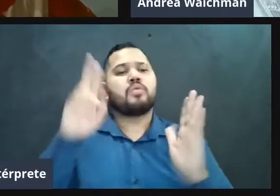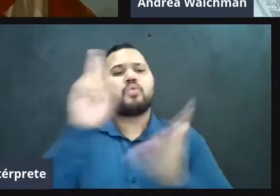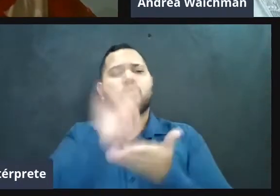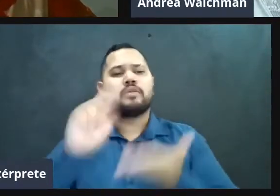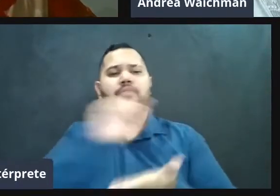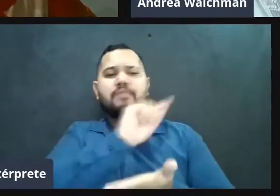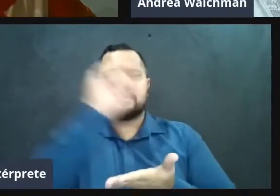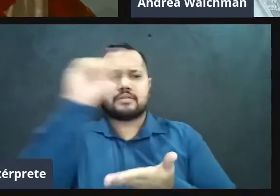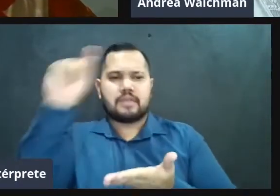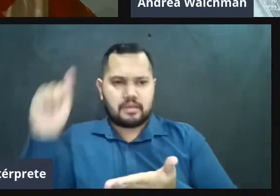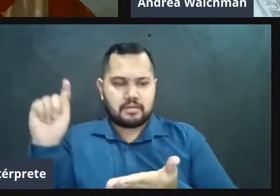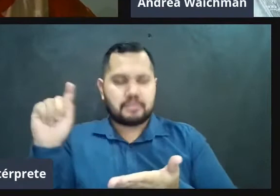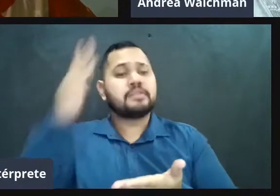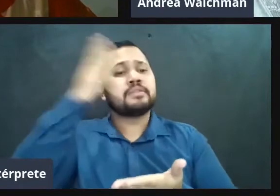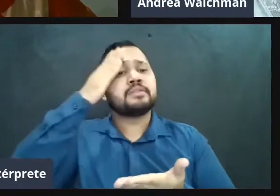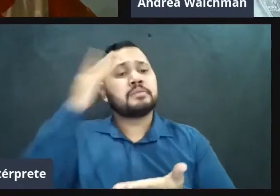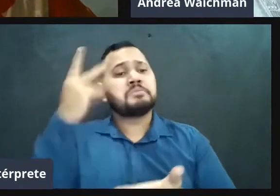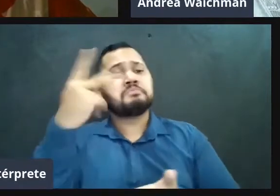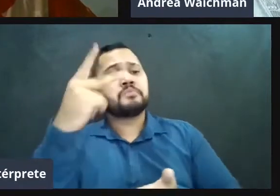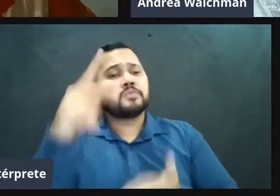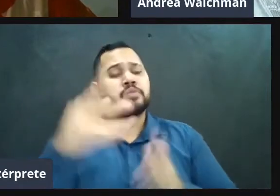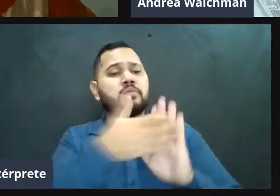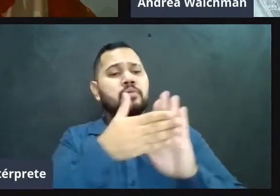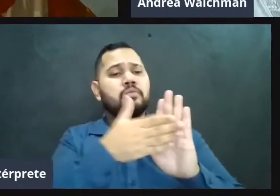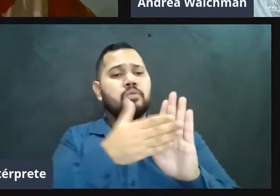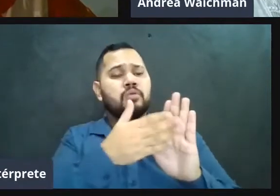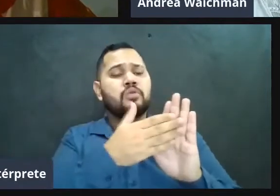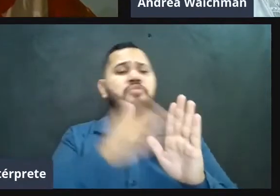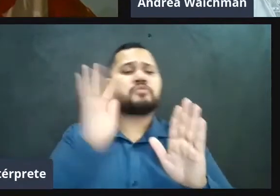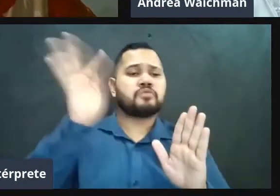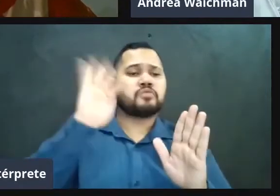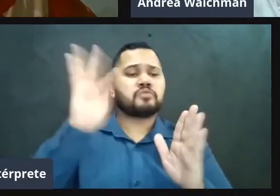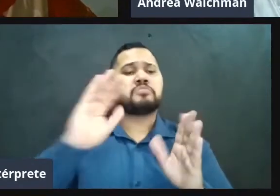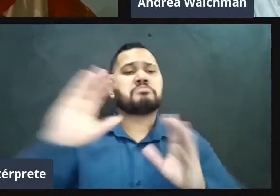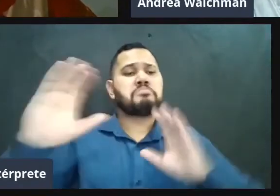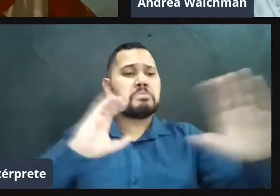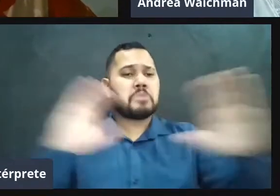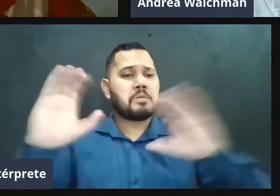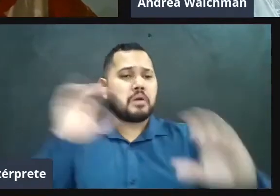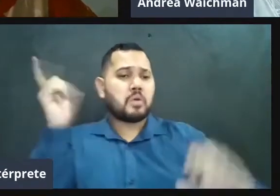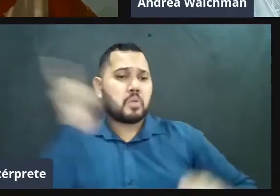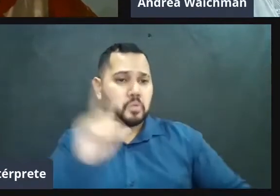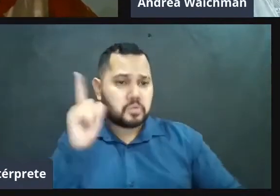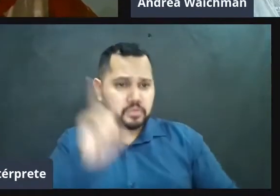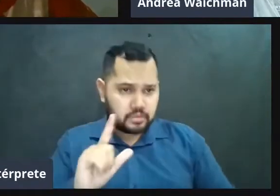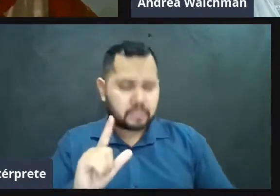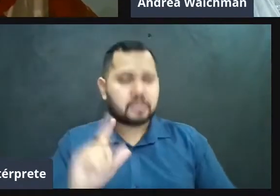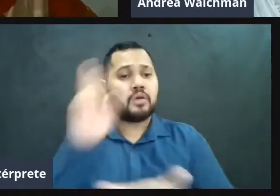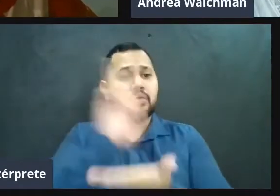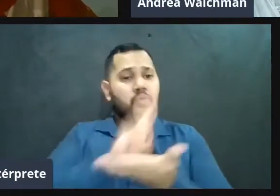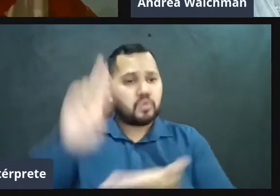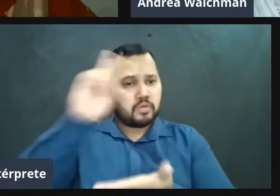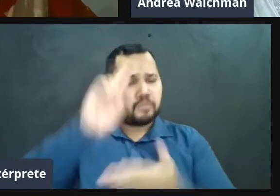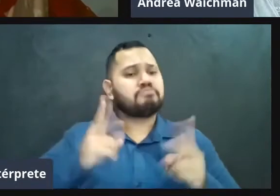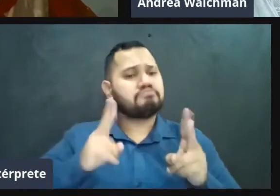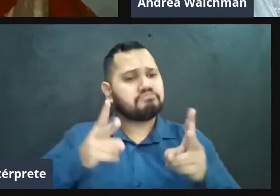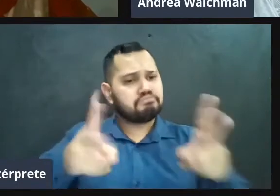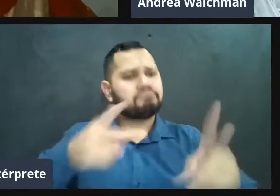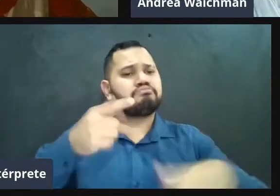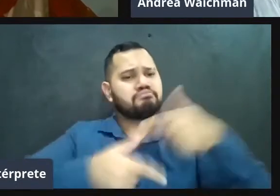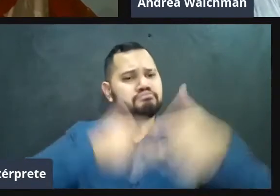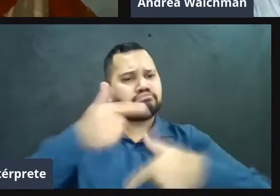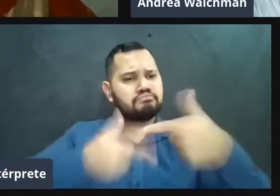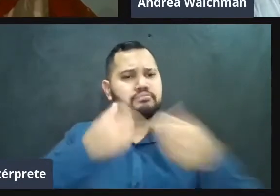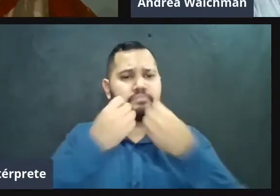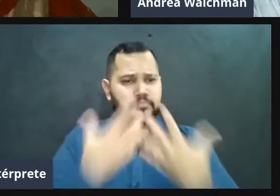gestão pretende adotar para a captação de recursos necessários para que a universidade continue funcionando